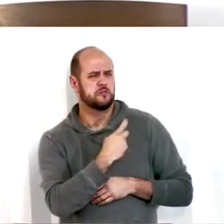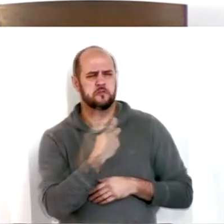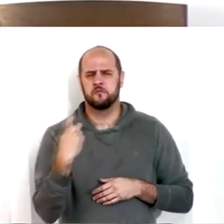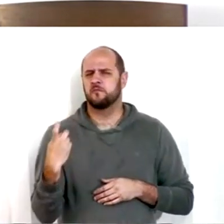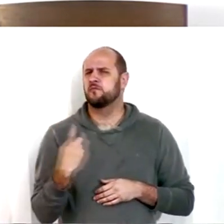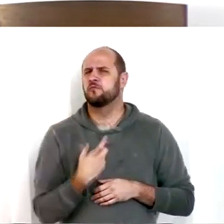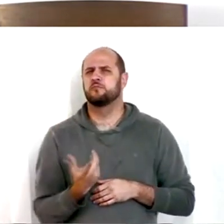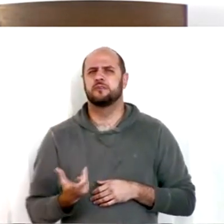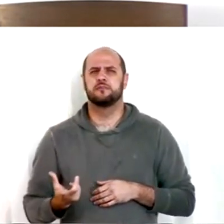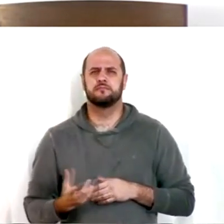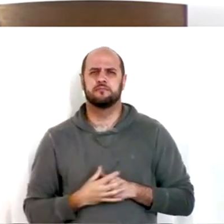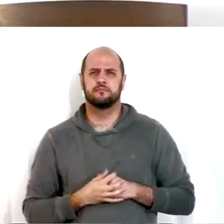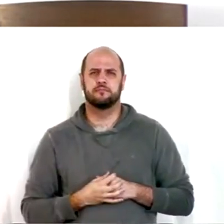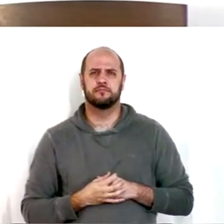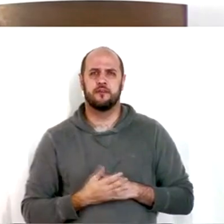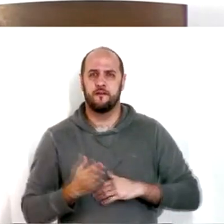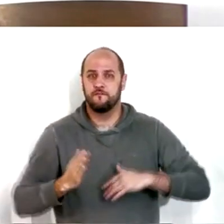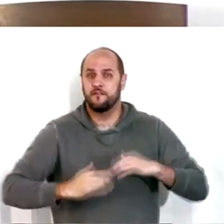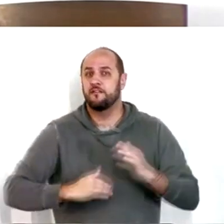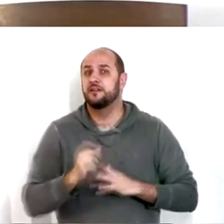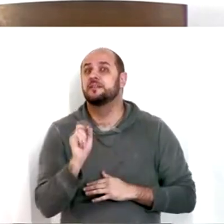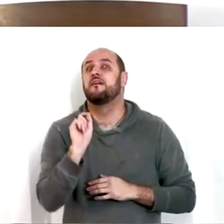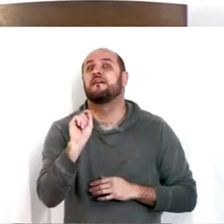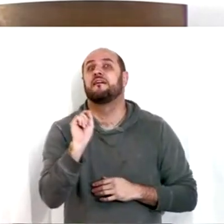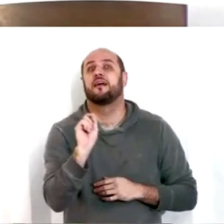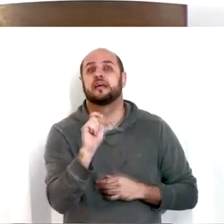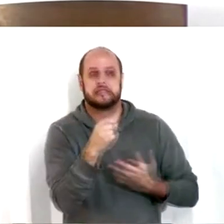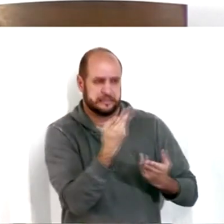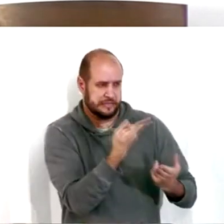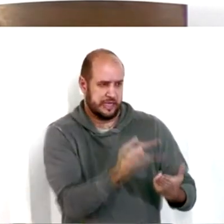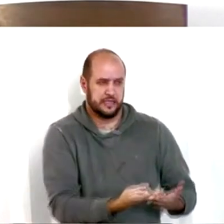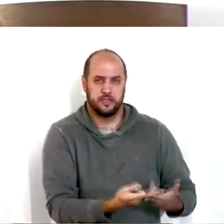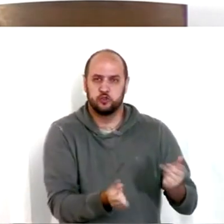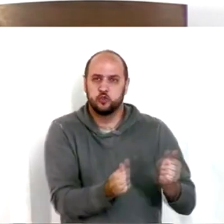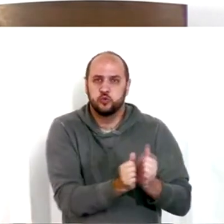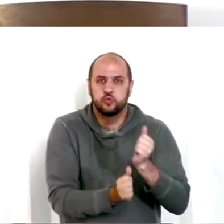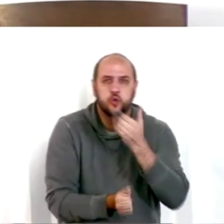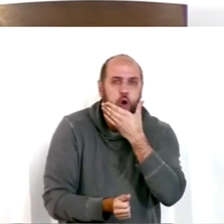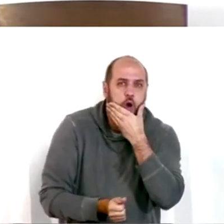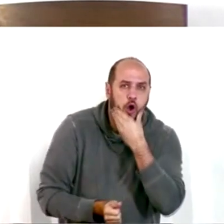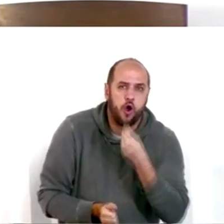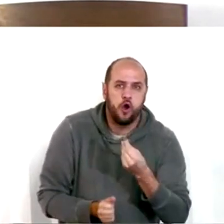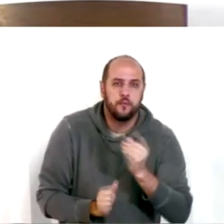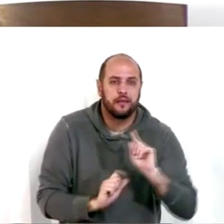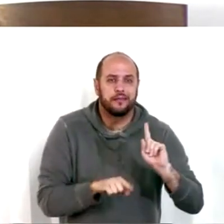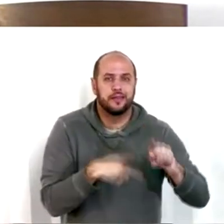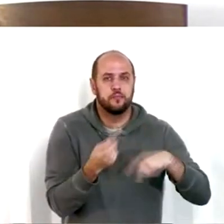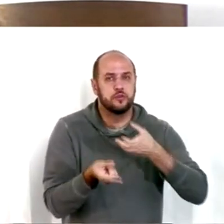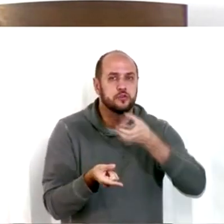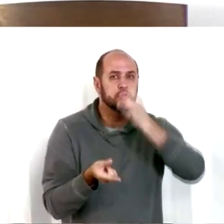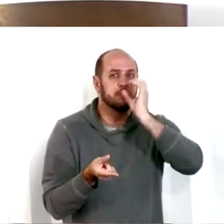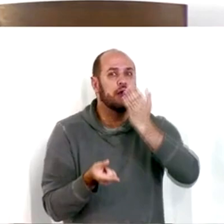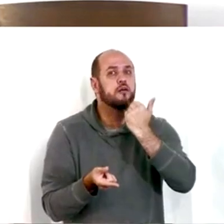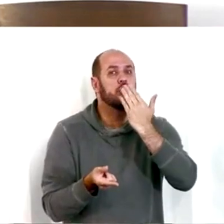perfumes, iria fazer deitada aos pés de um homem depois dele beber e